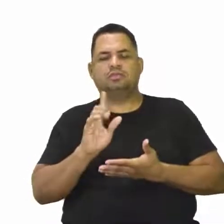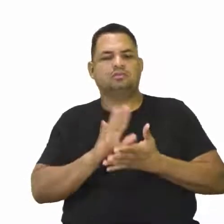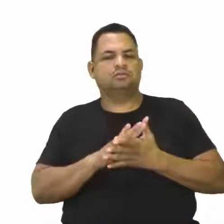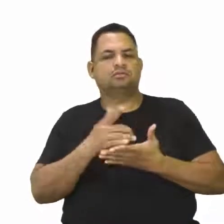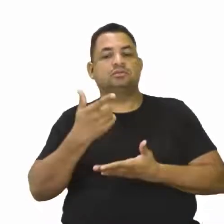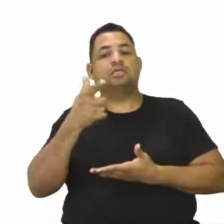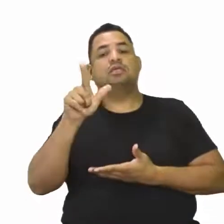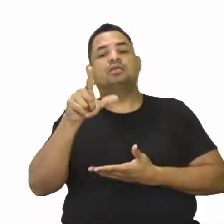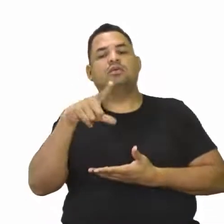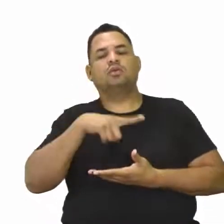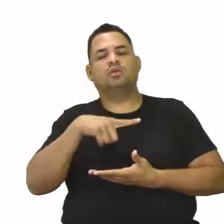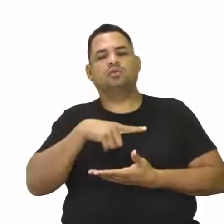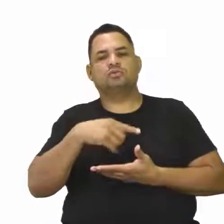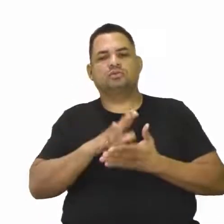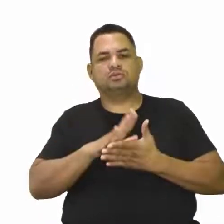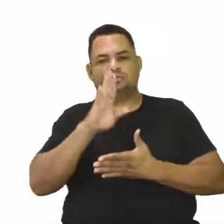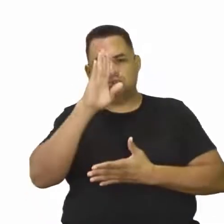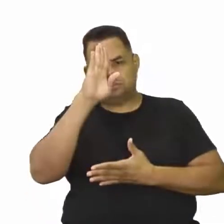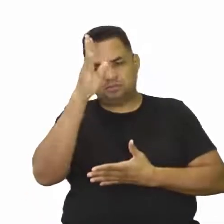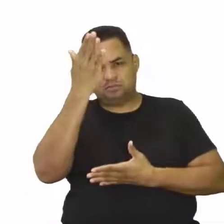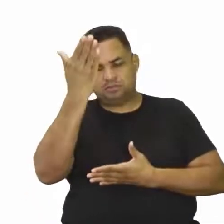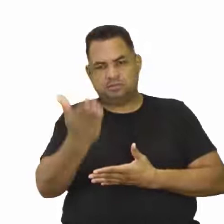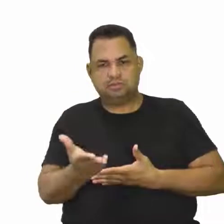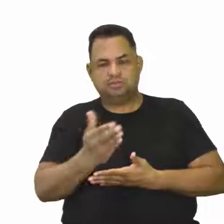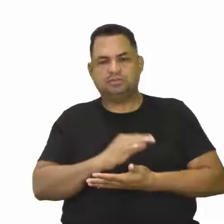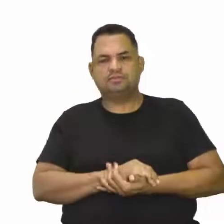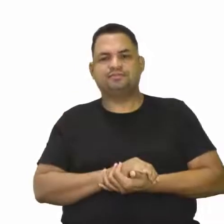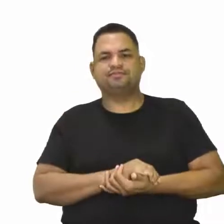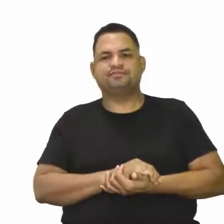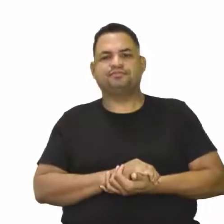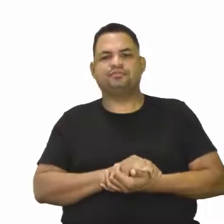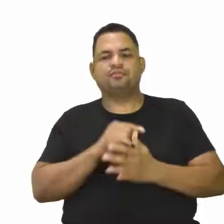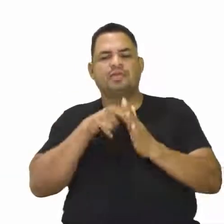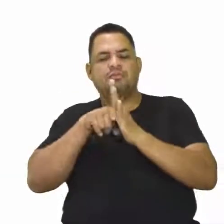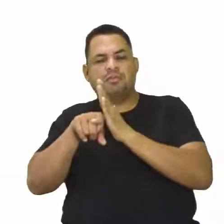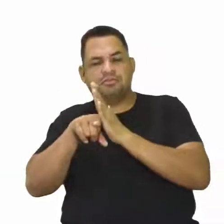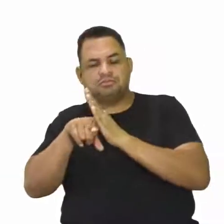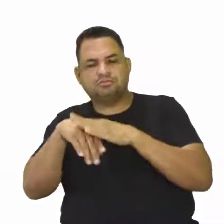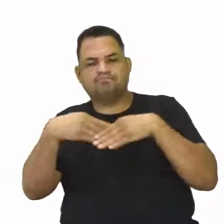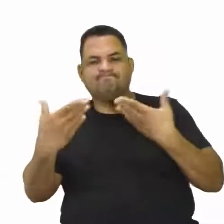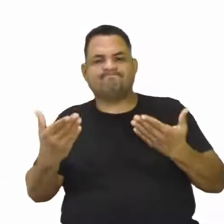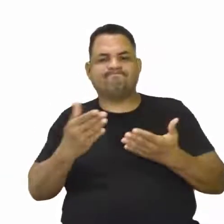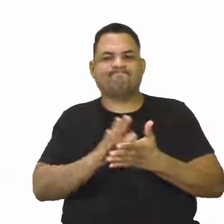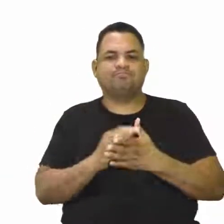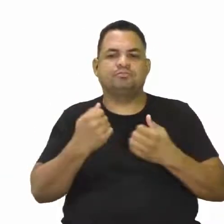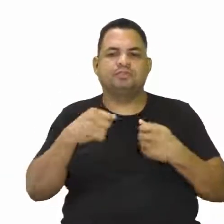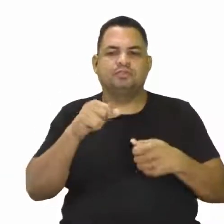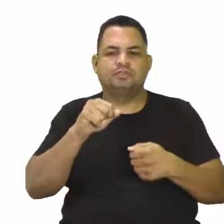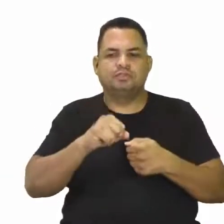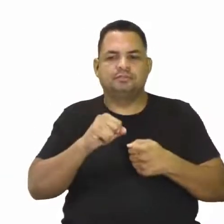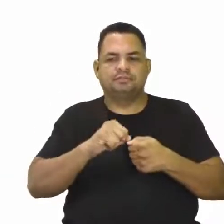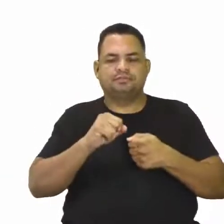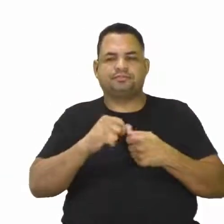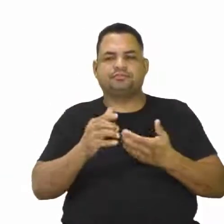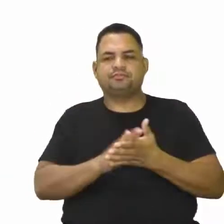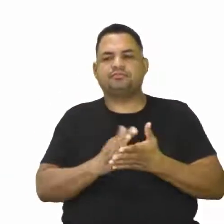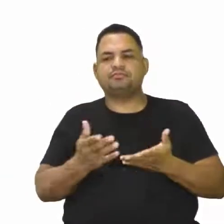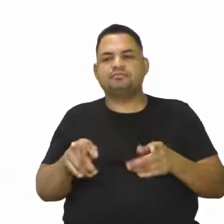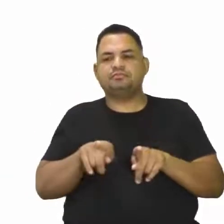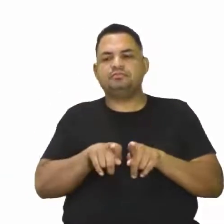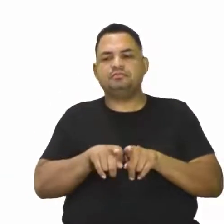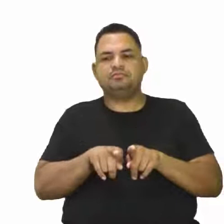Nós temos muito mais. Essas são as principais. Isso mesmo, é uma questão de pesquisa, não é, Tainá, que eles podem fazer. Assim como na